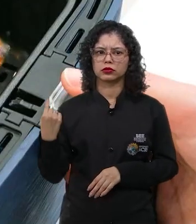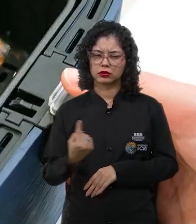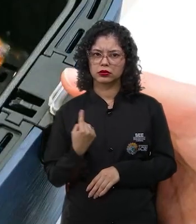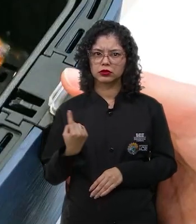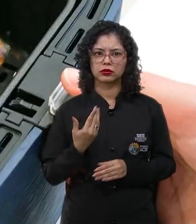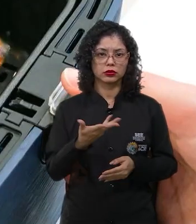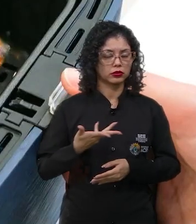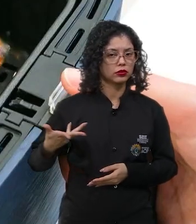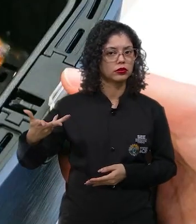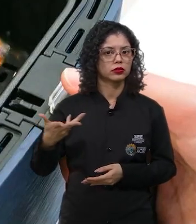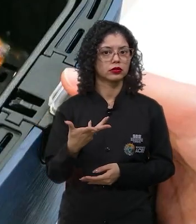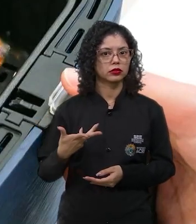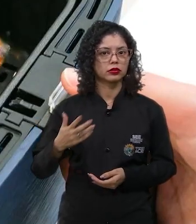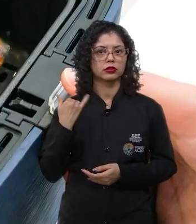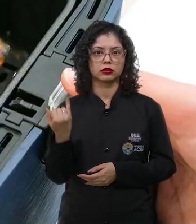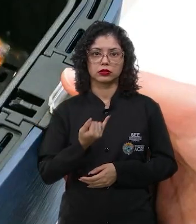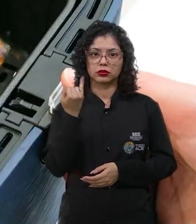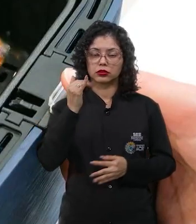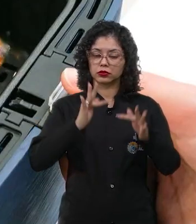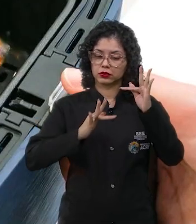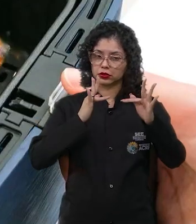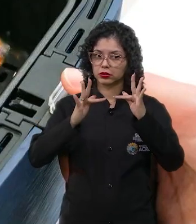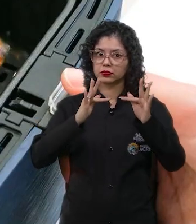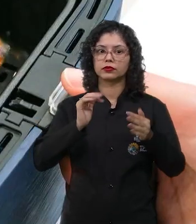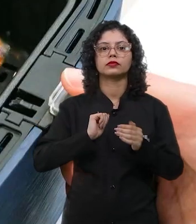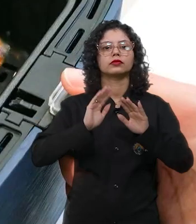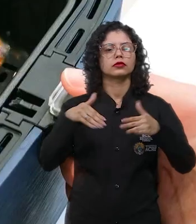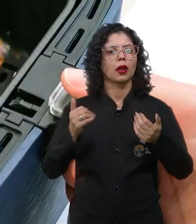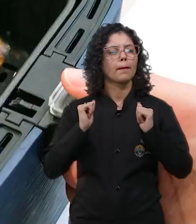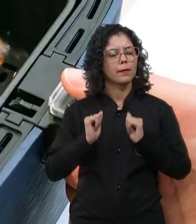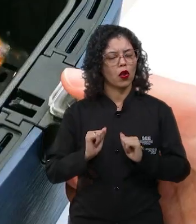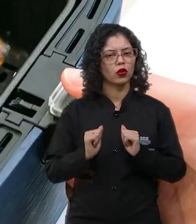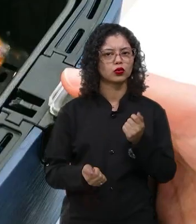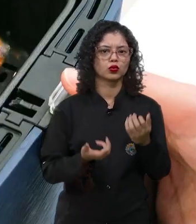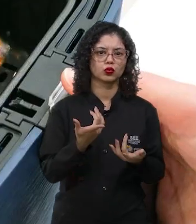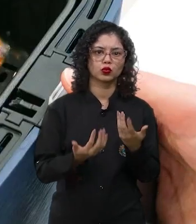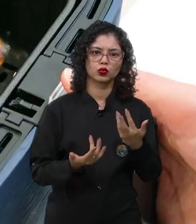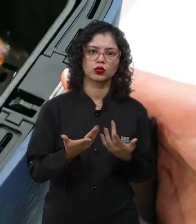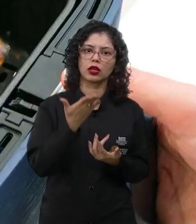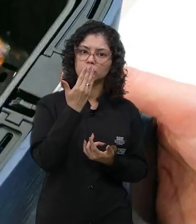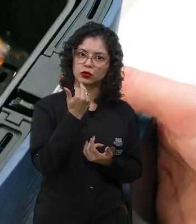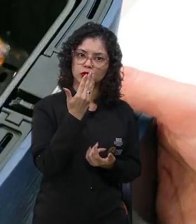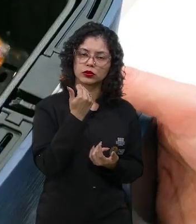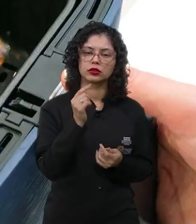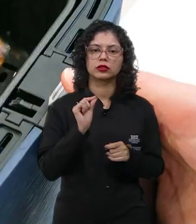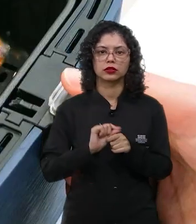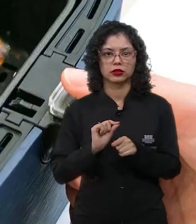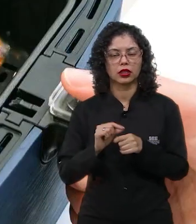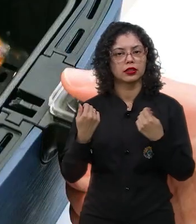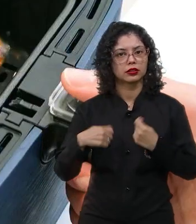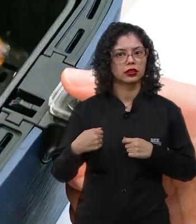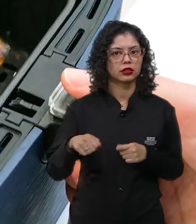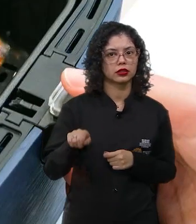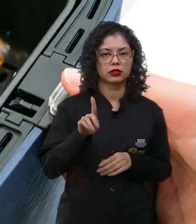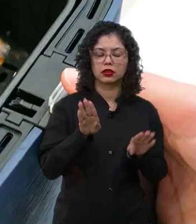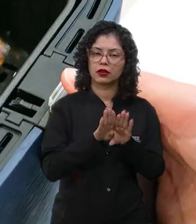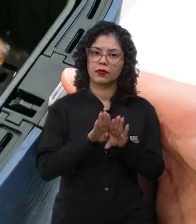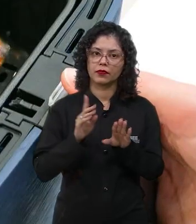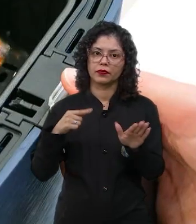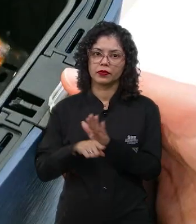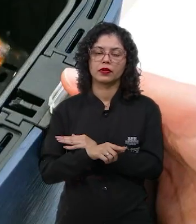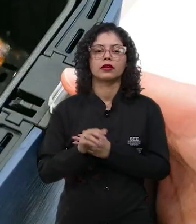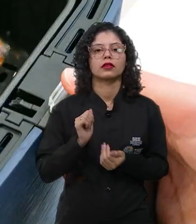está baseado em um princípio físico, que permite o cozimento ali dos alimentos sem a necessidade da imersão